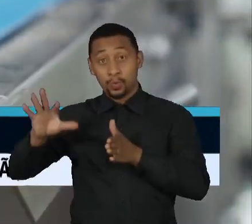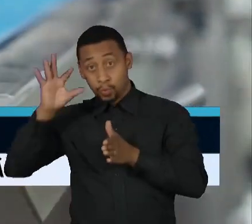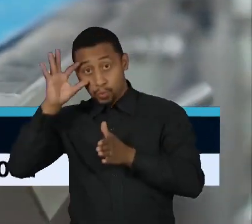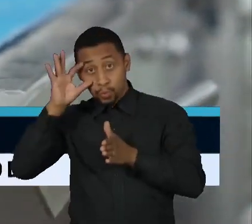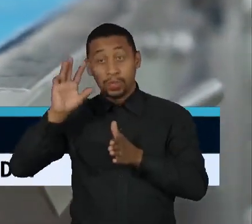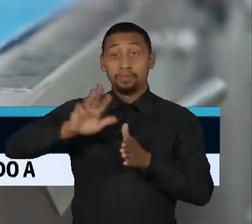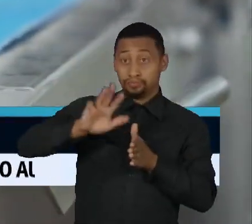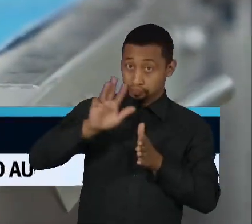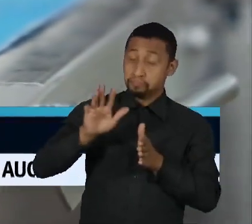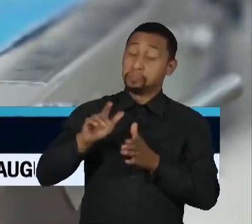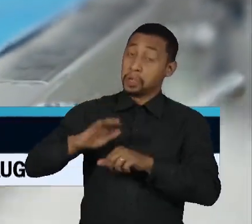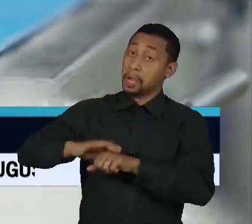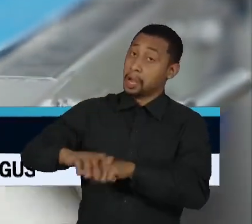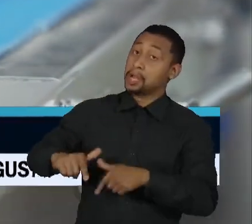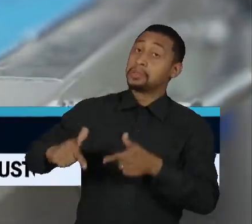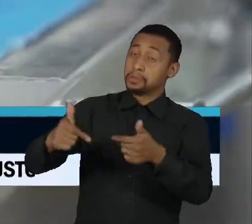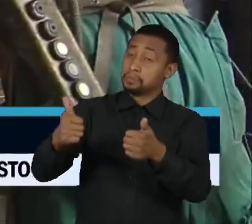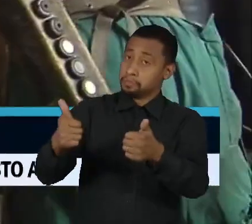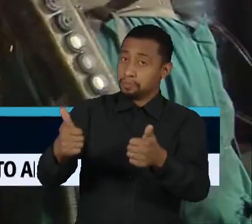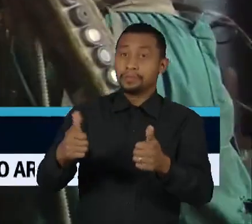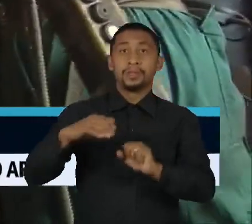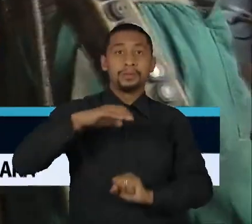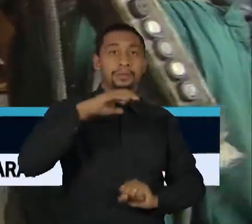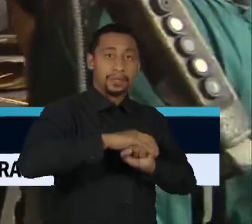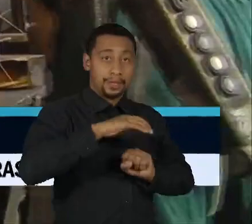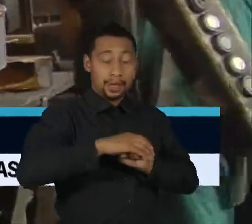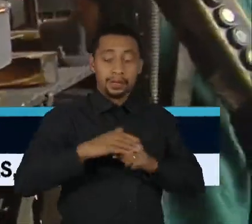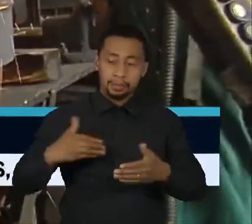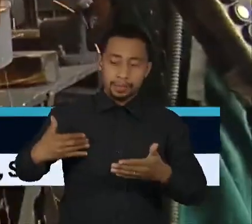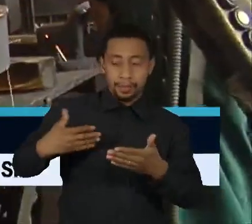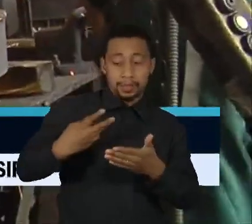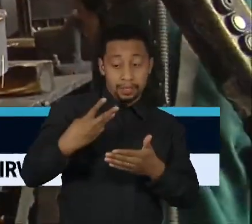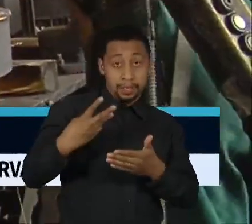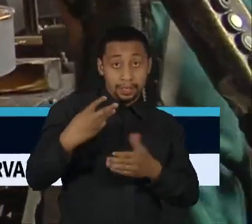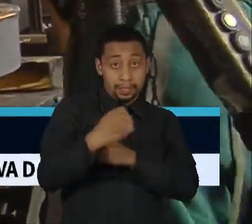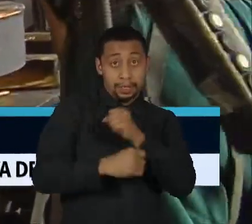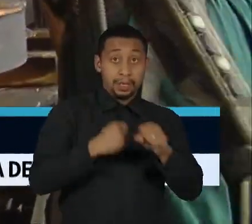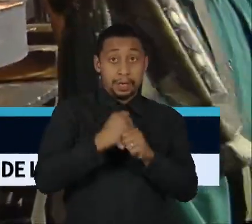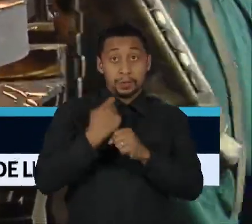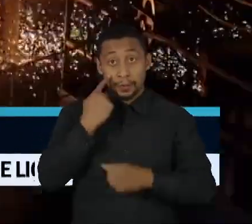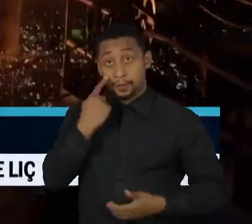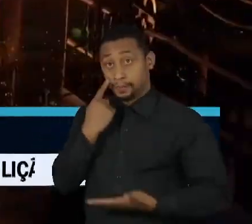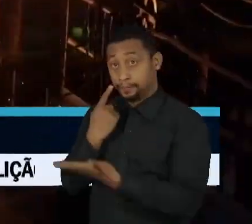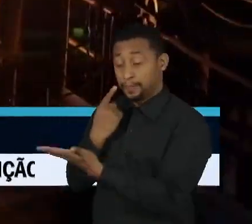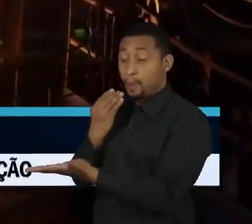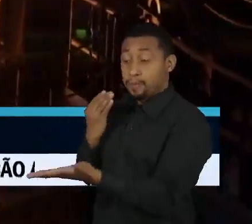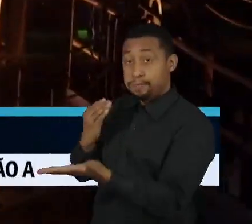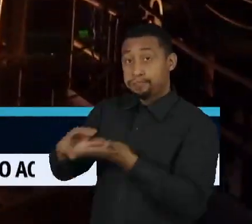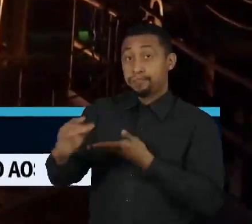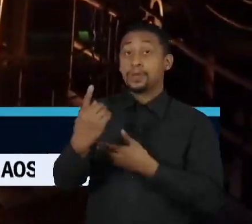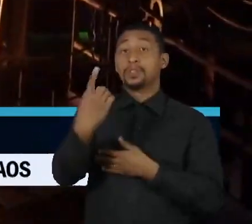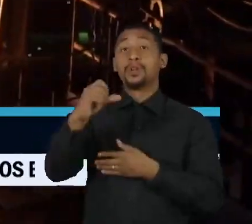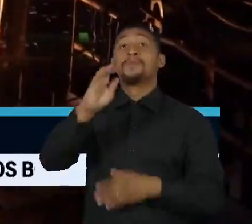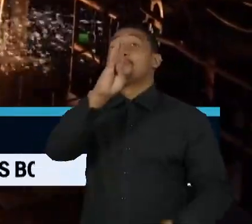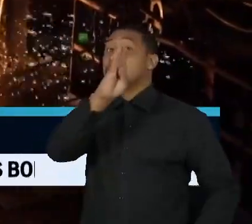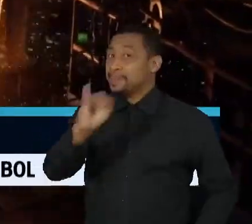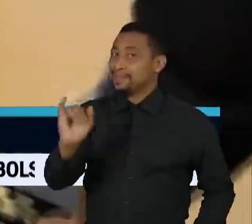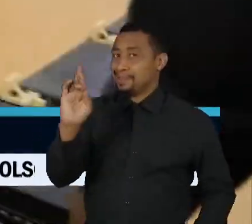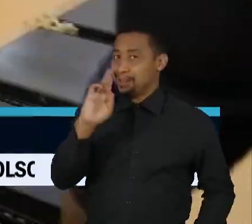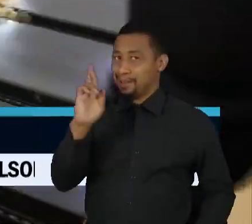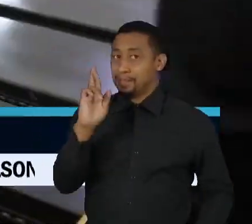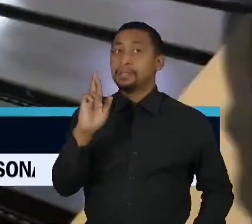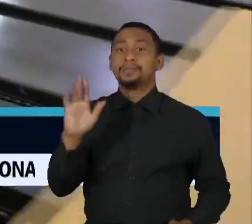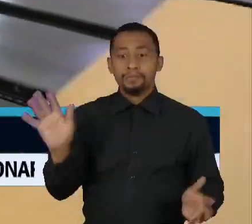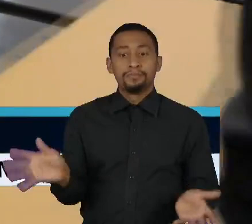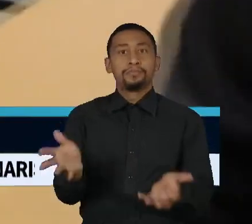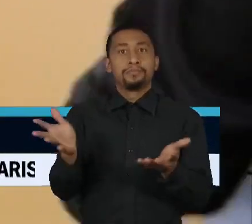primeiros 3 meses deste ano, o BNDES desembolsou 19 bilhões de reais. O valor representa um aumento de pouco mais